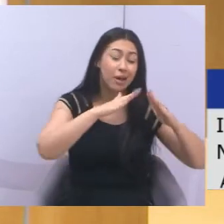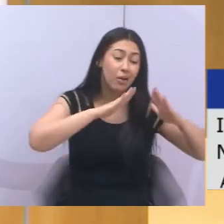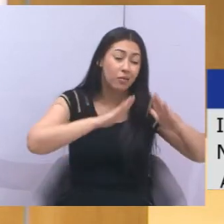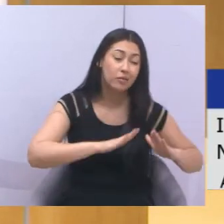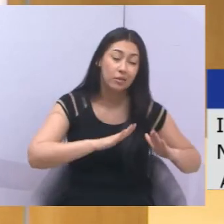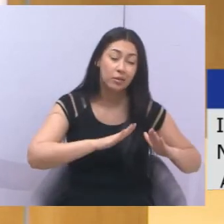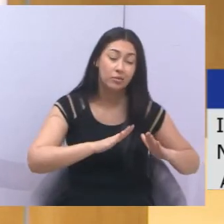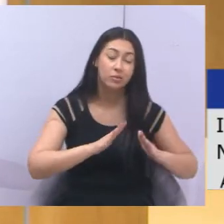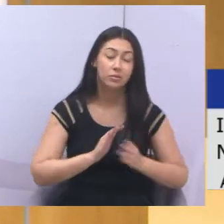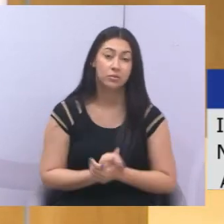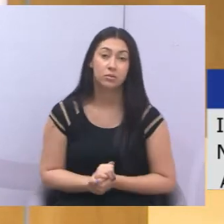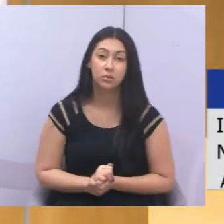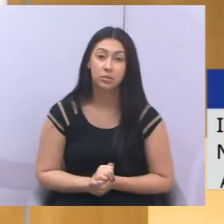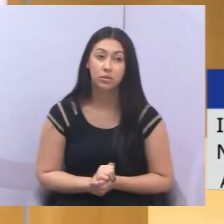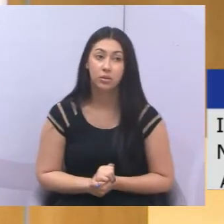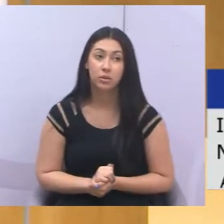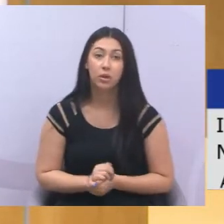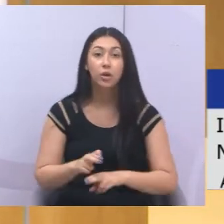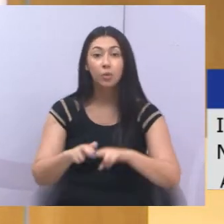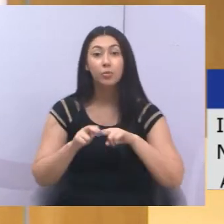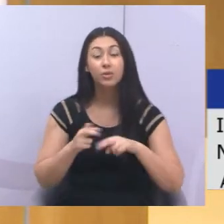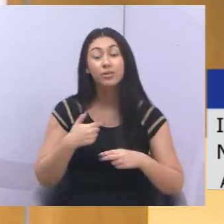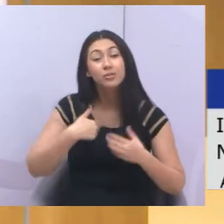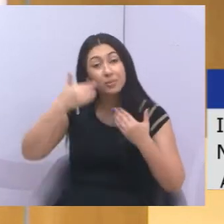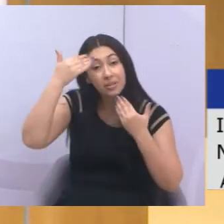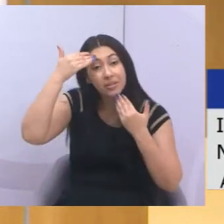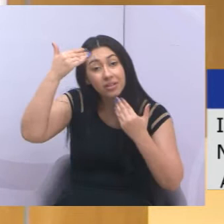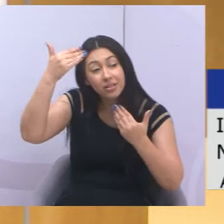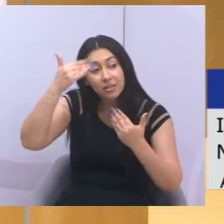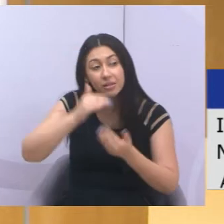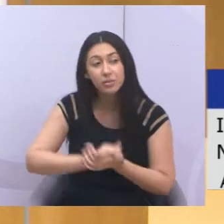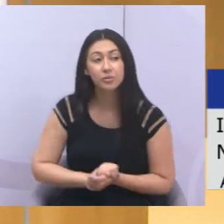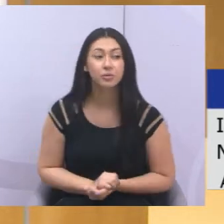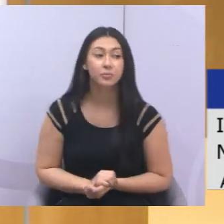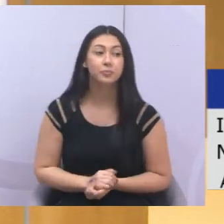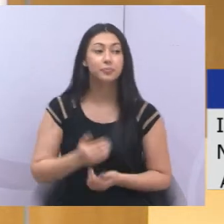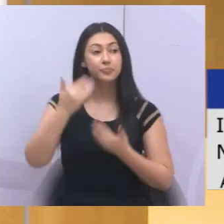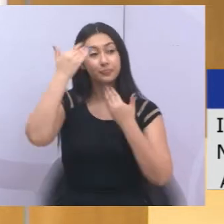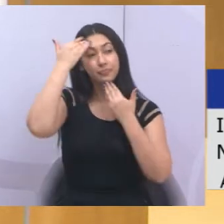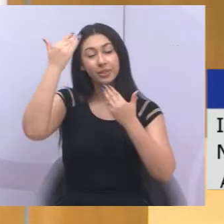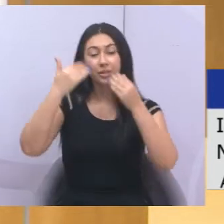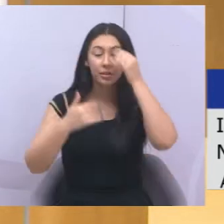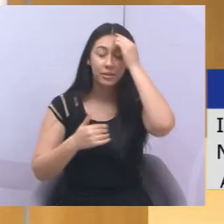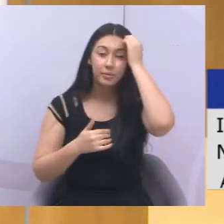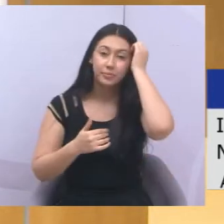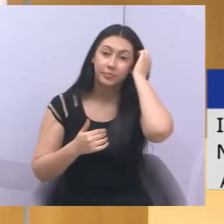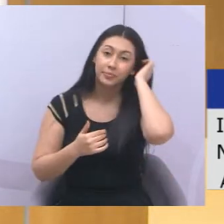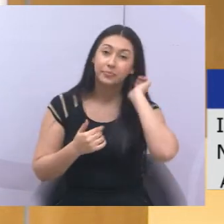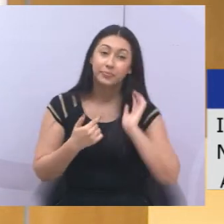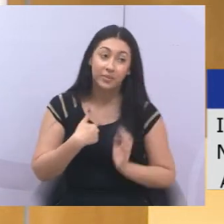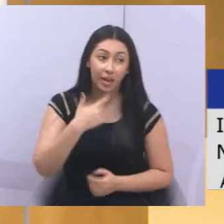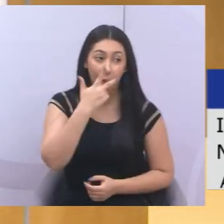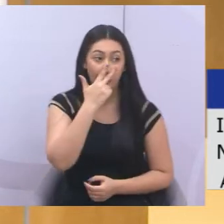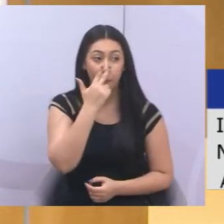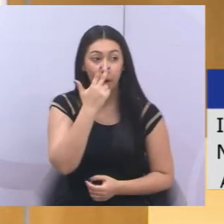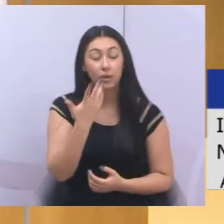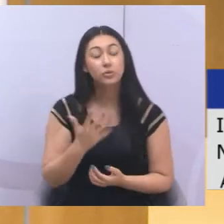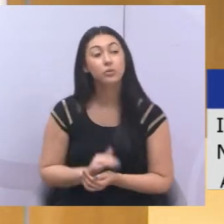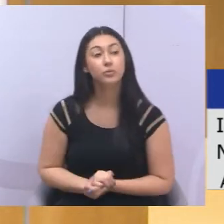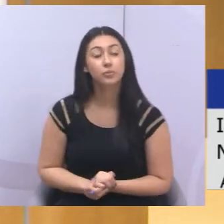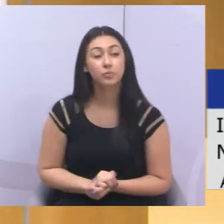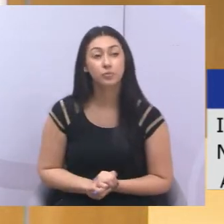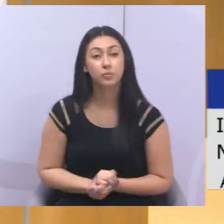casas. Então fica aqui meu agradecimento, Tatiana. Muito obrigado. E eu acho que a